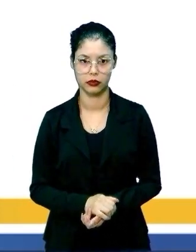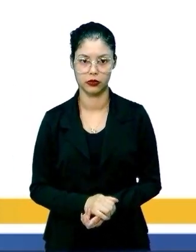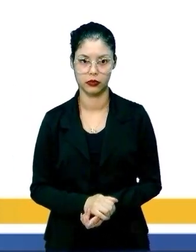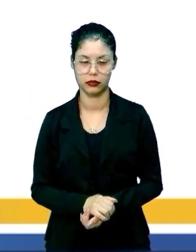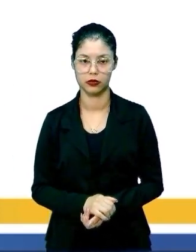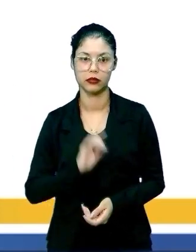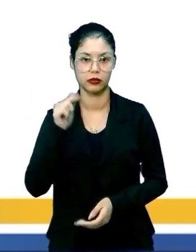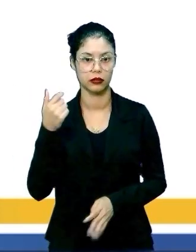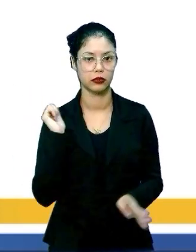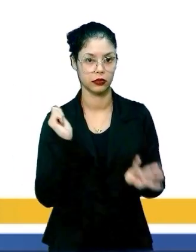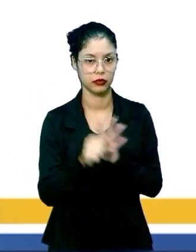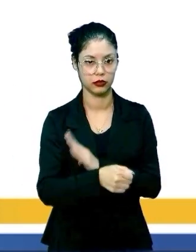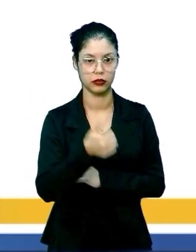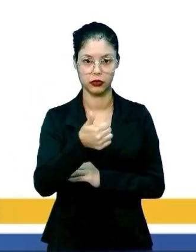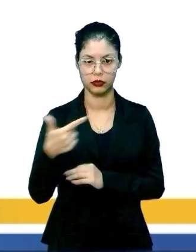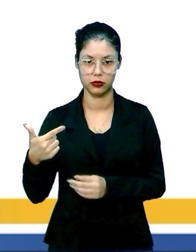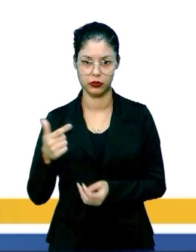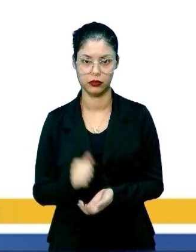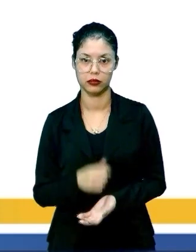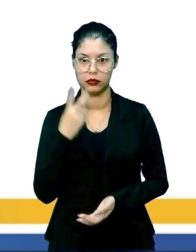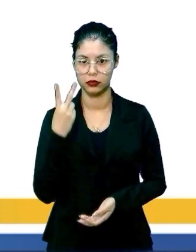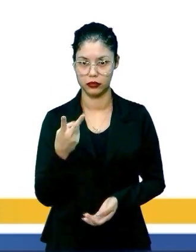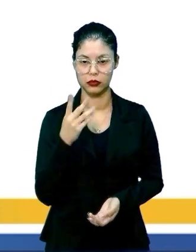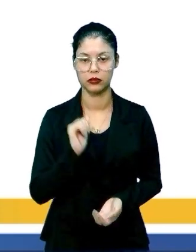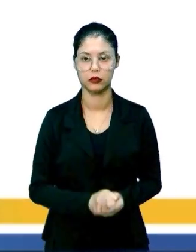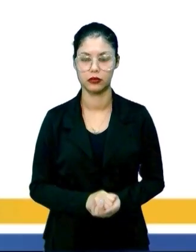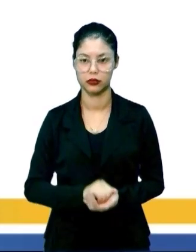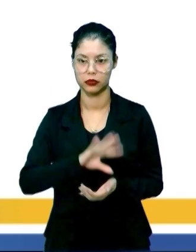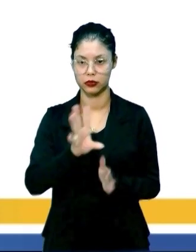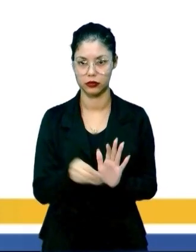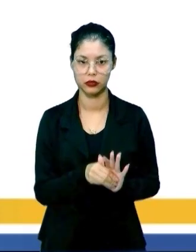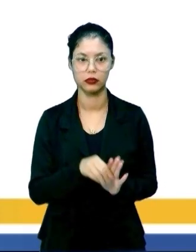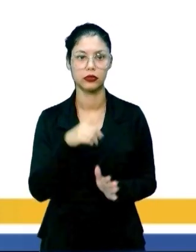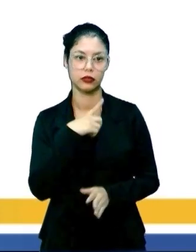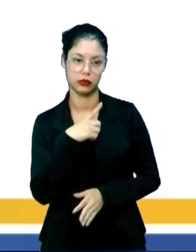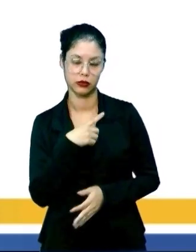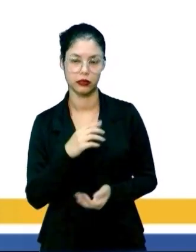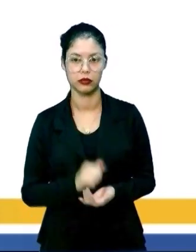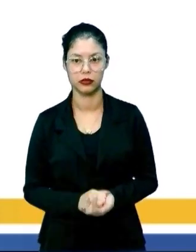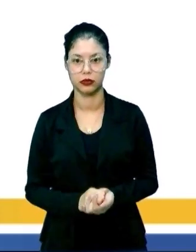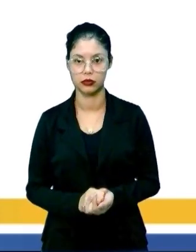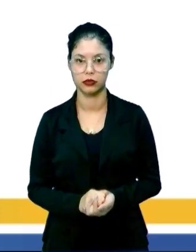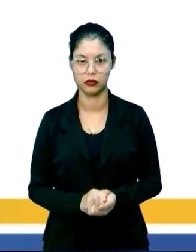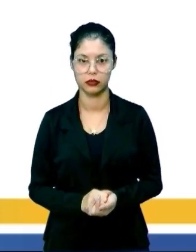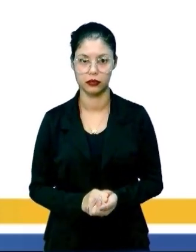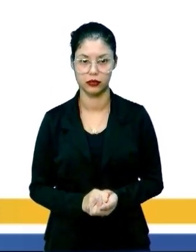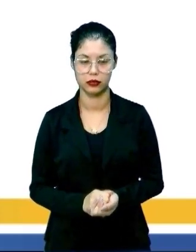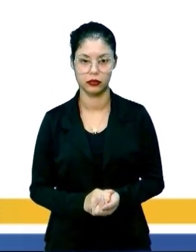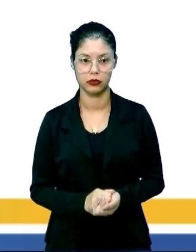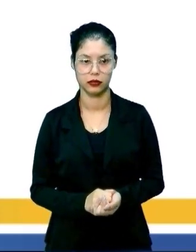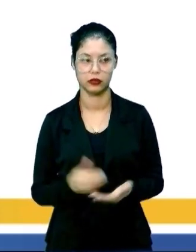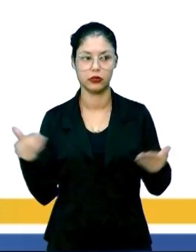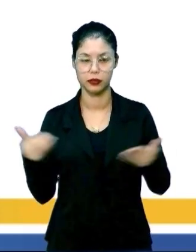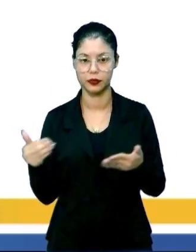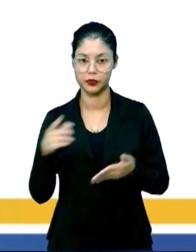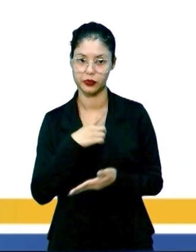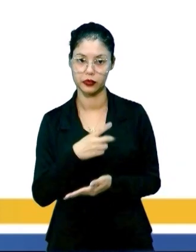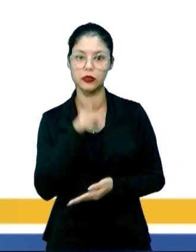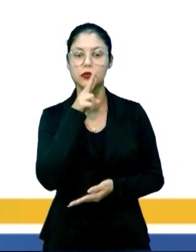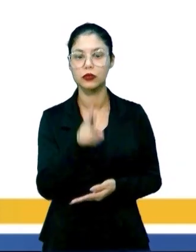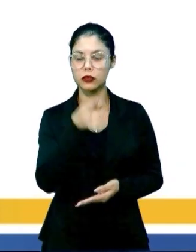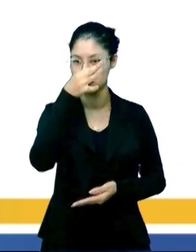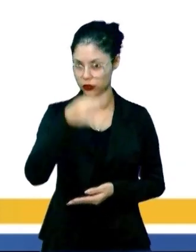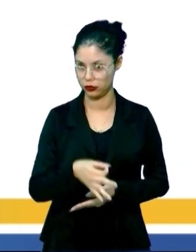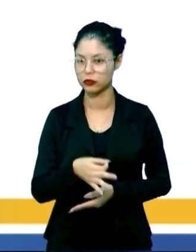semestre. Após 12 meses, 2 períodos de rendimento, Arthur teria. Vamos lá. Nós temos agora aí o cálculo